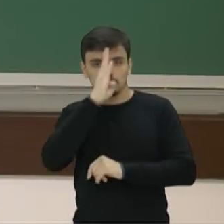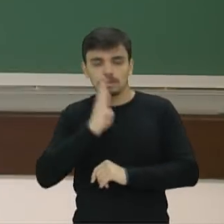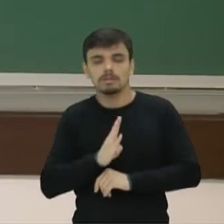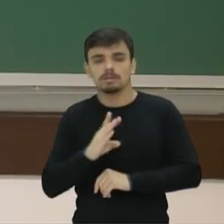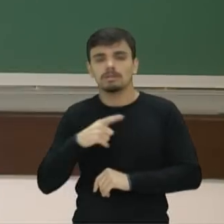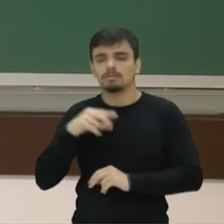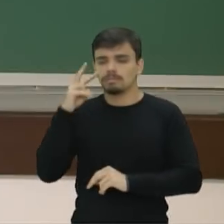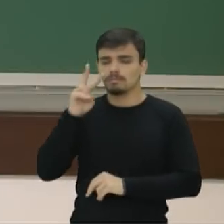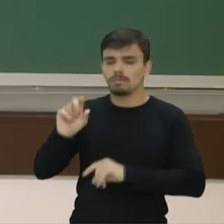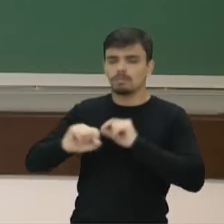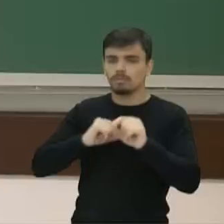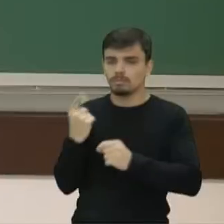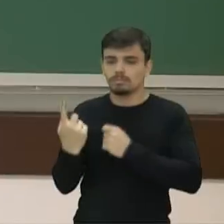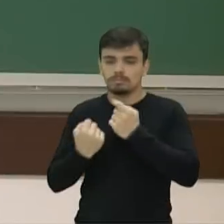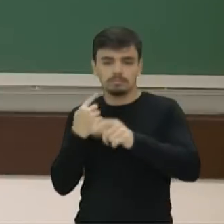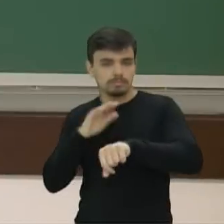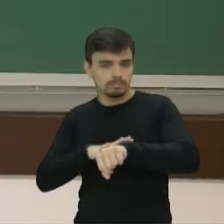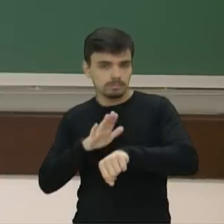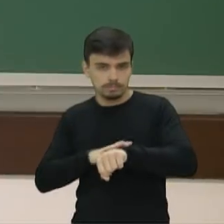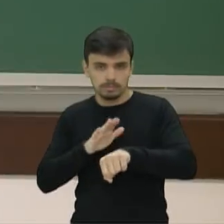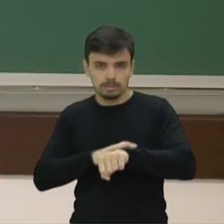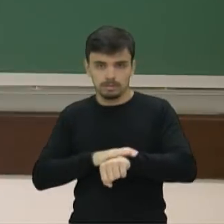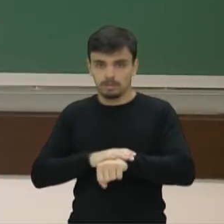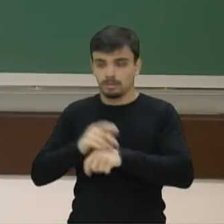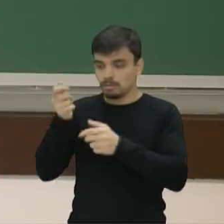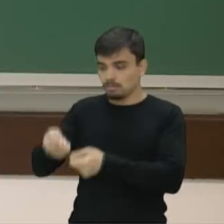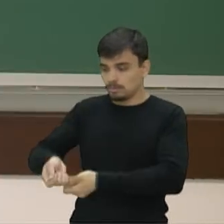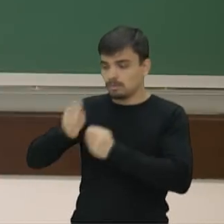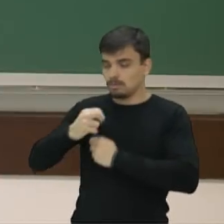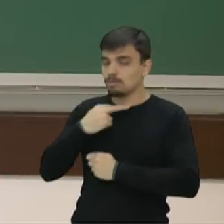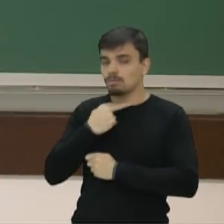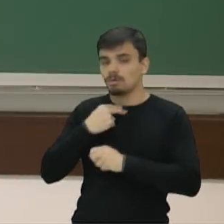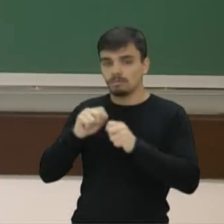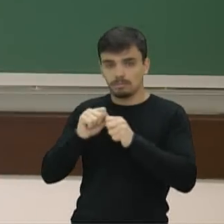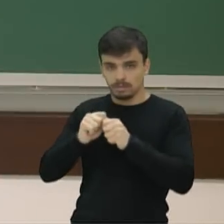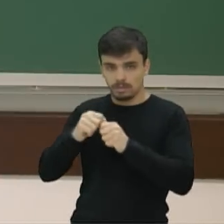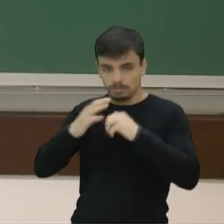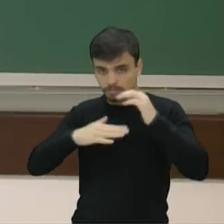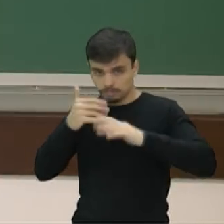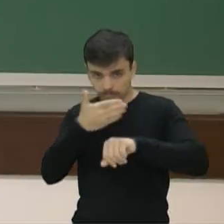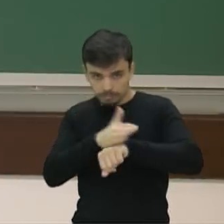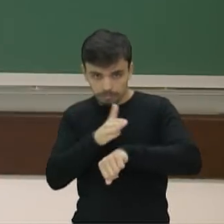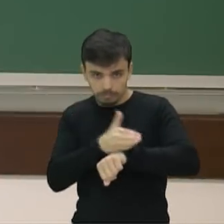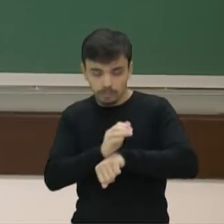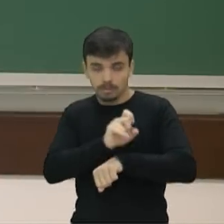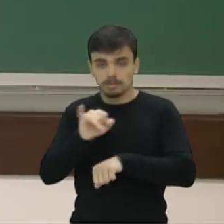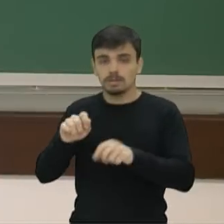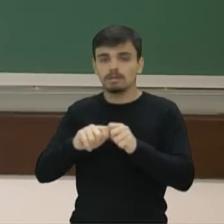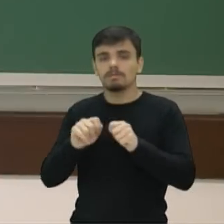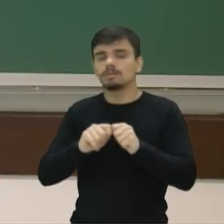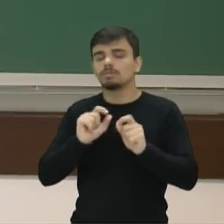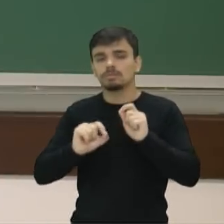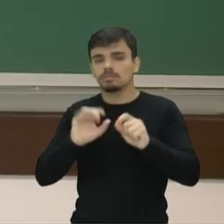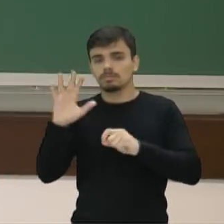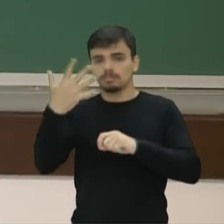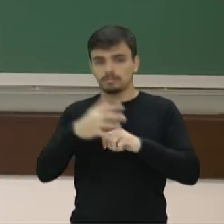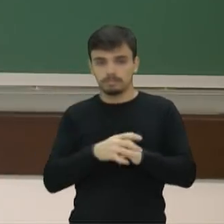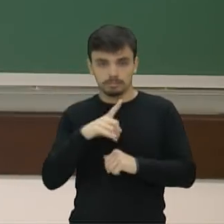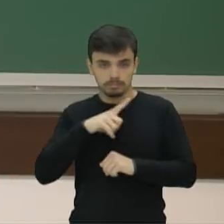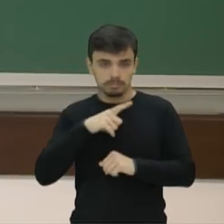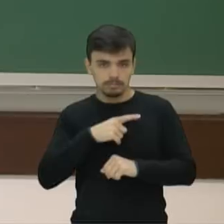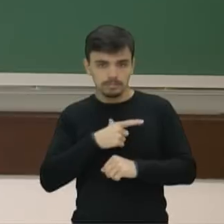em determinados momentos, o pescador não possa realizar a pesca. Pois, se ele assim o fizer, ele